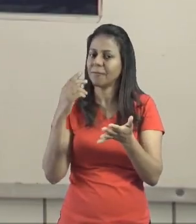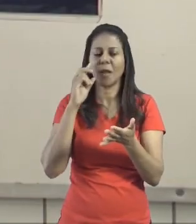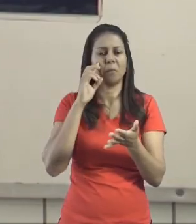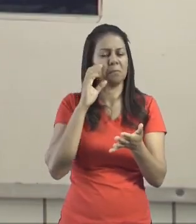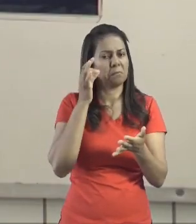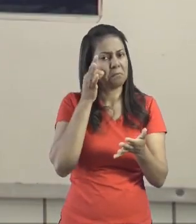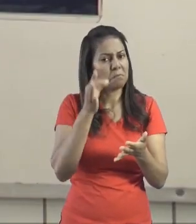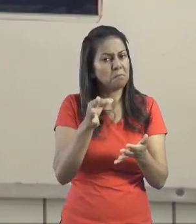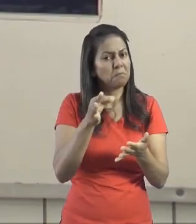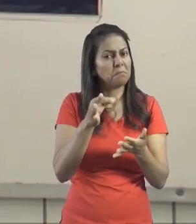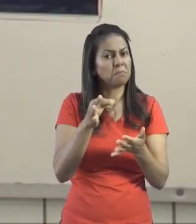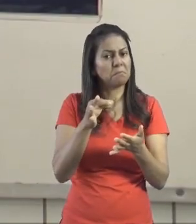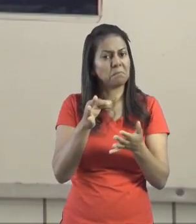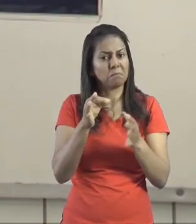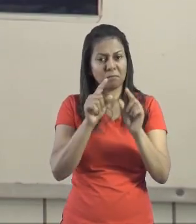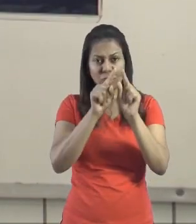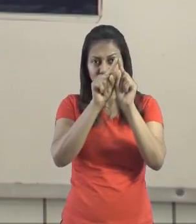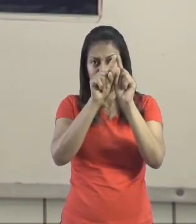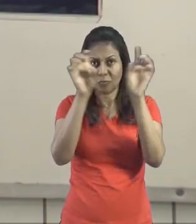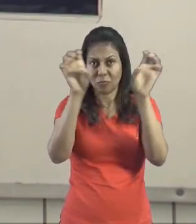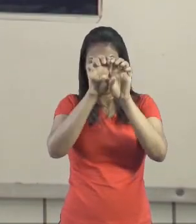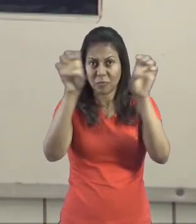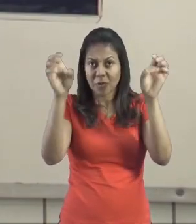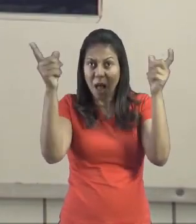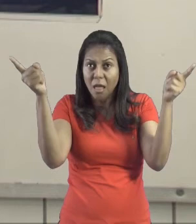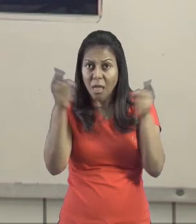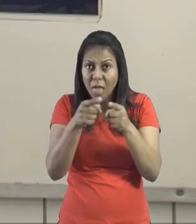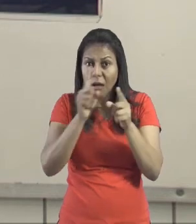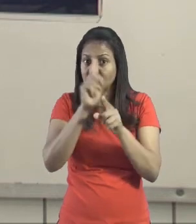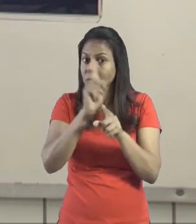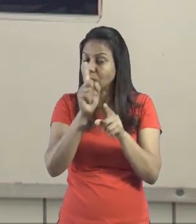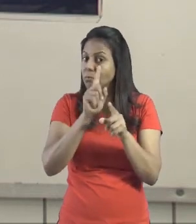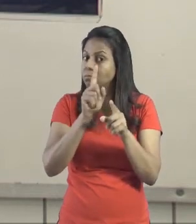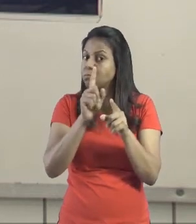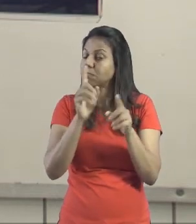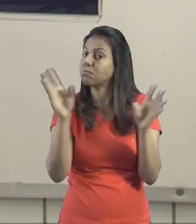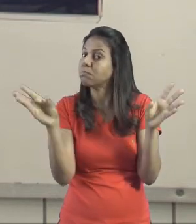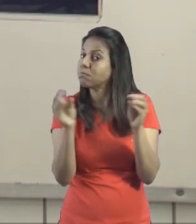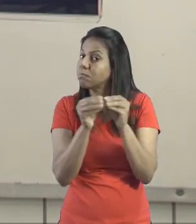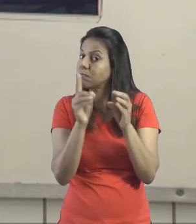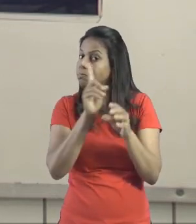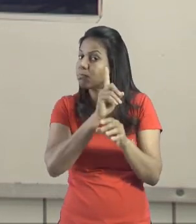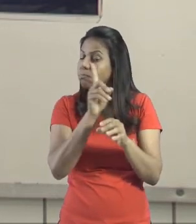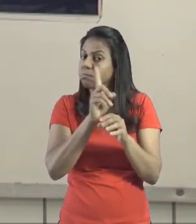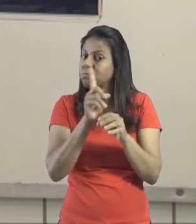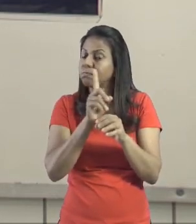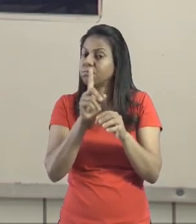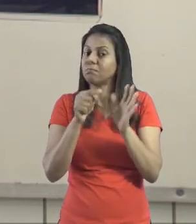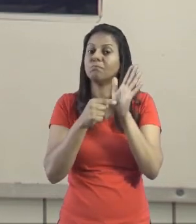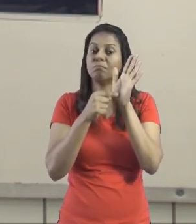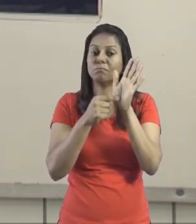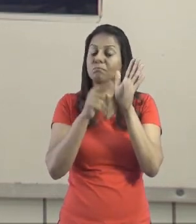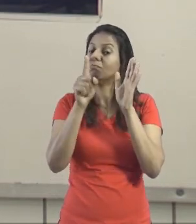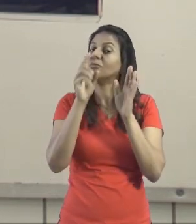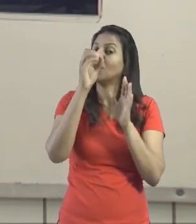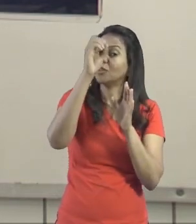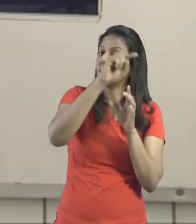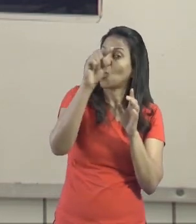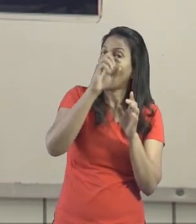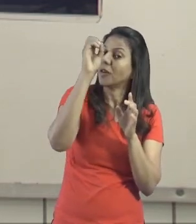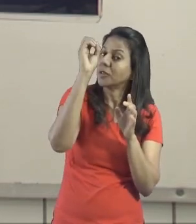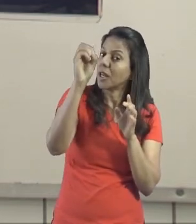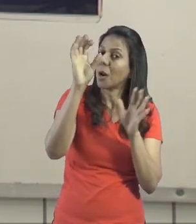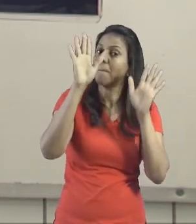ela não está de forma reduzida. Ela mostra, aí não está igual a zero, mas nós